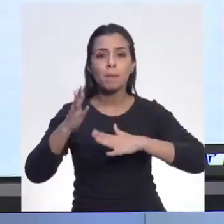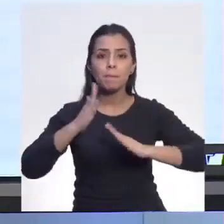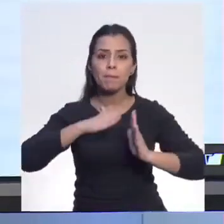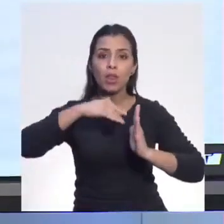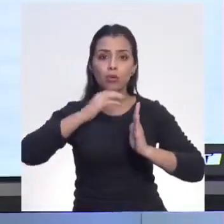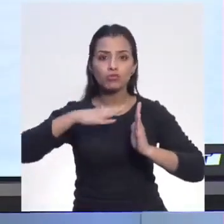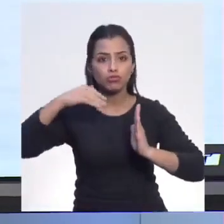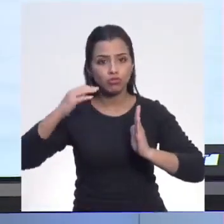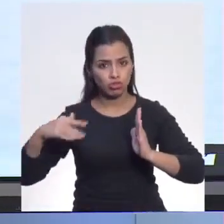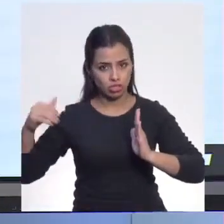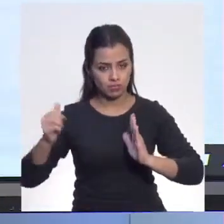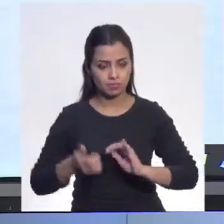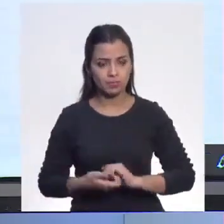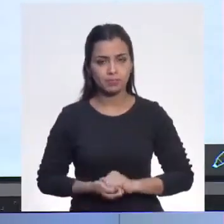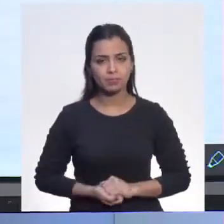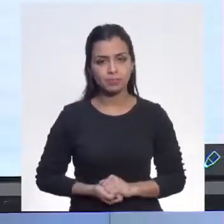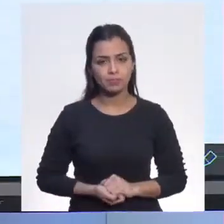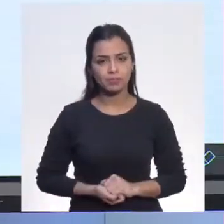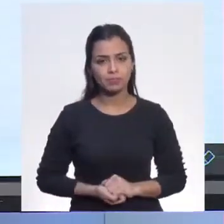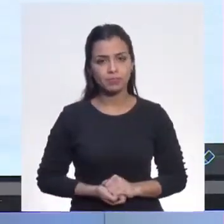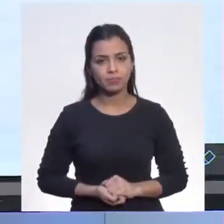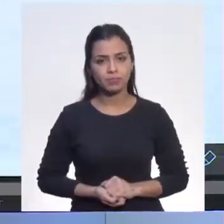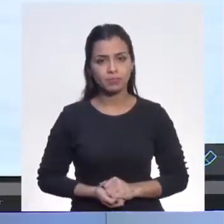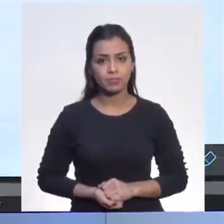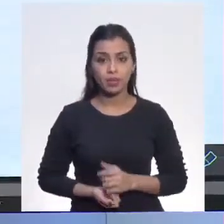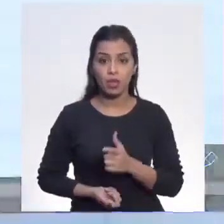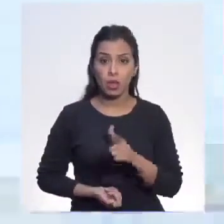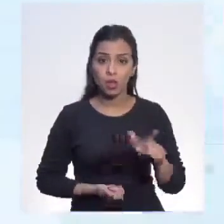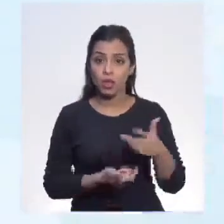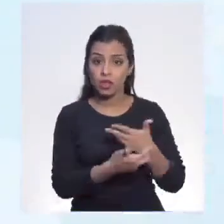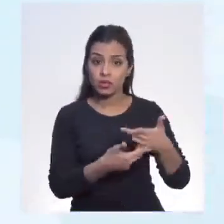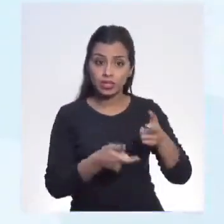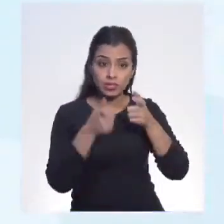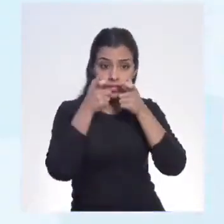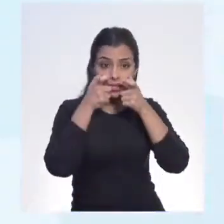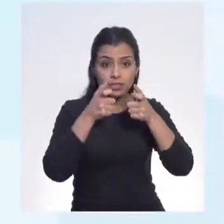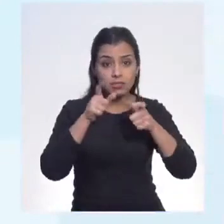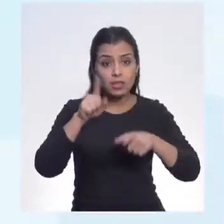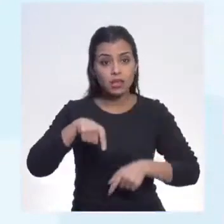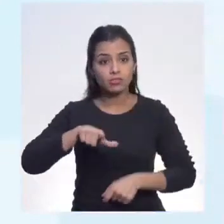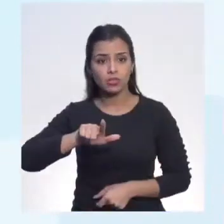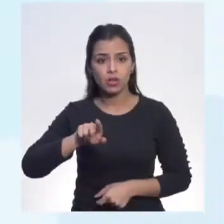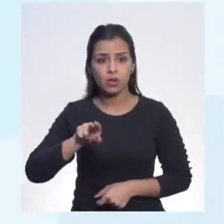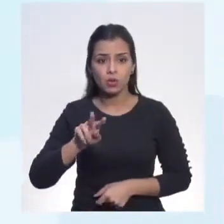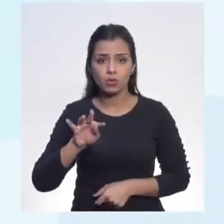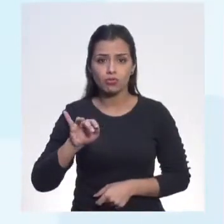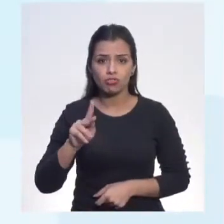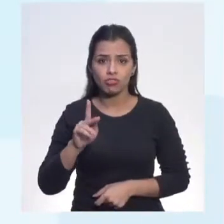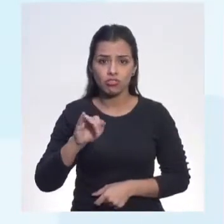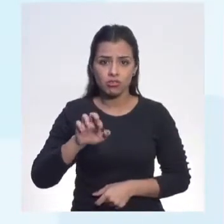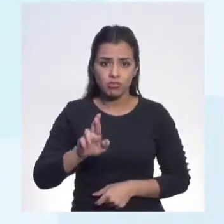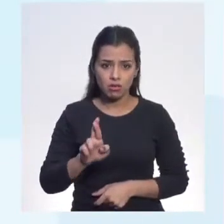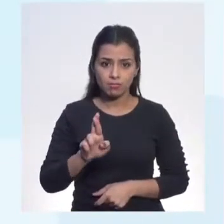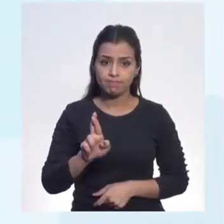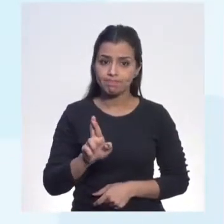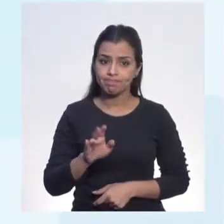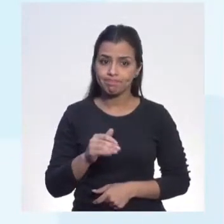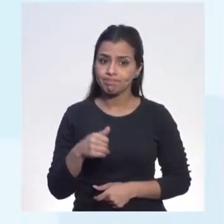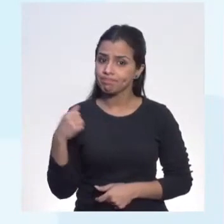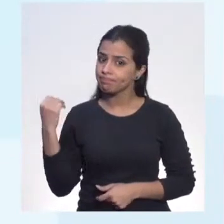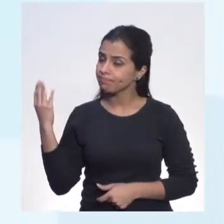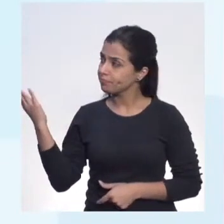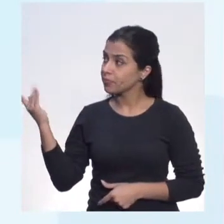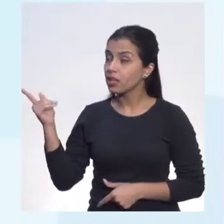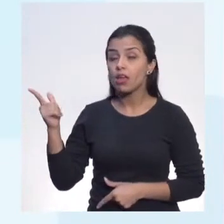canção. Tá? Outra profissão interessante aqui é a de luthier. O que faz o luthier? Ele é responsável pelo